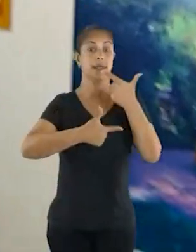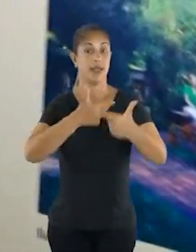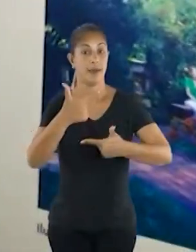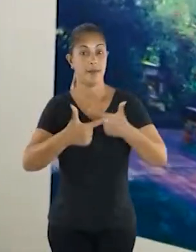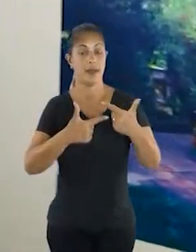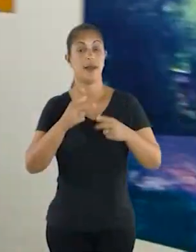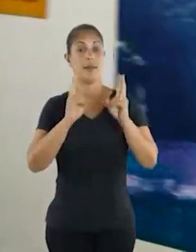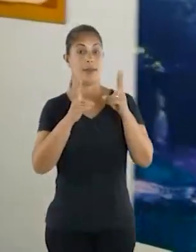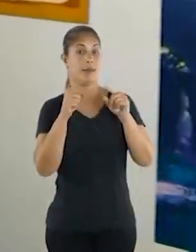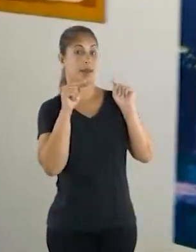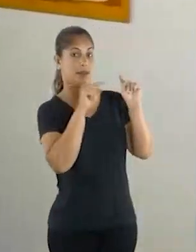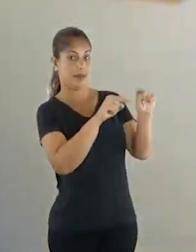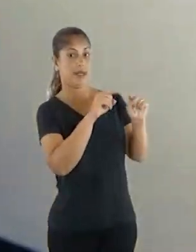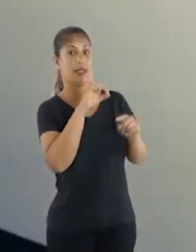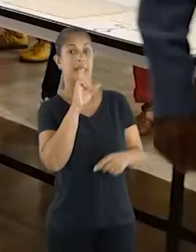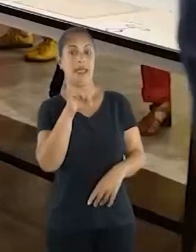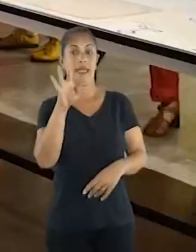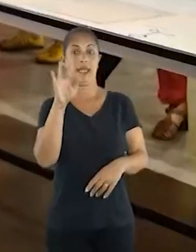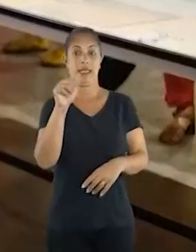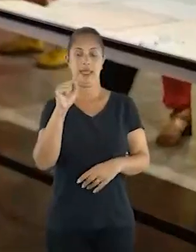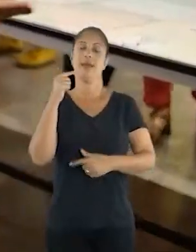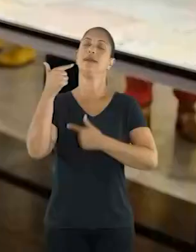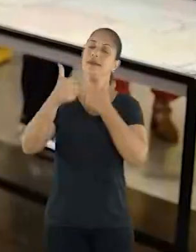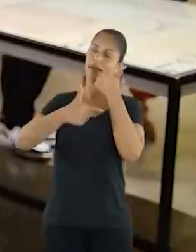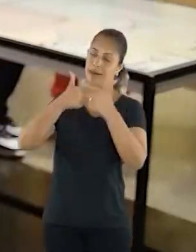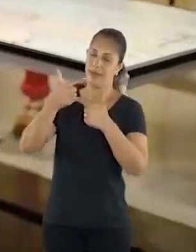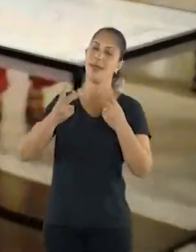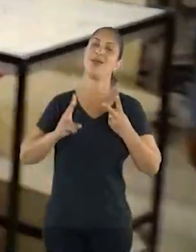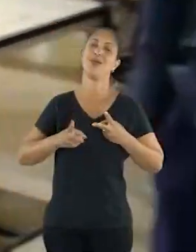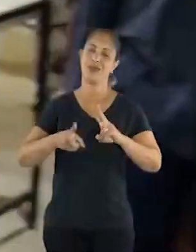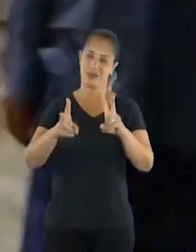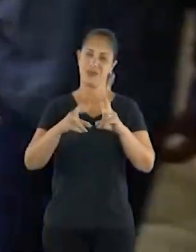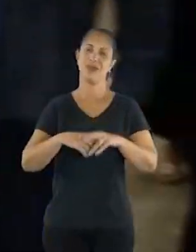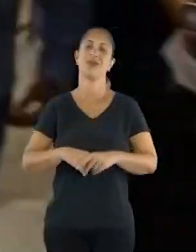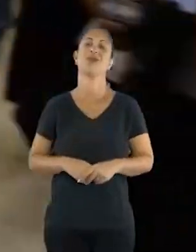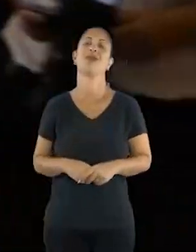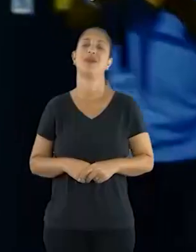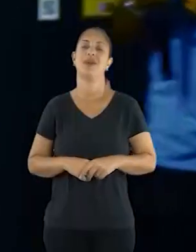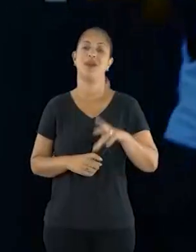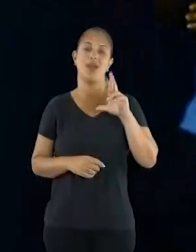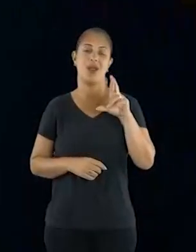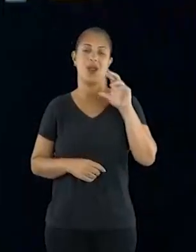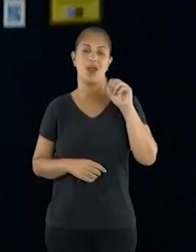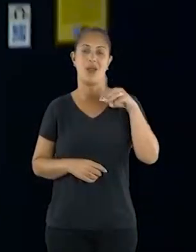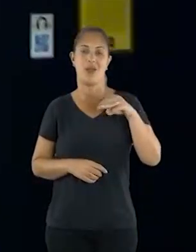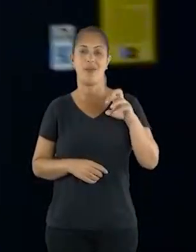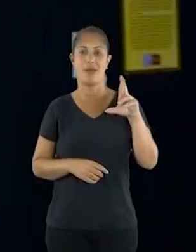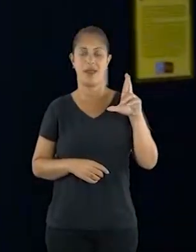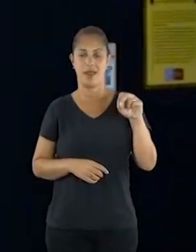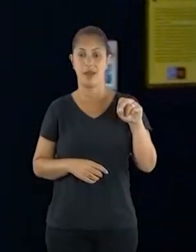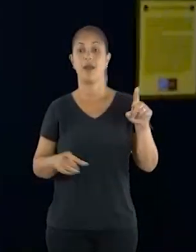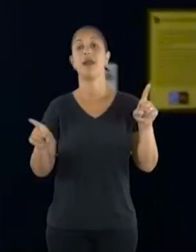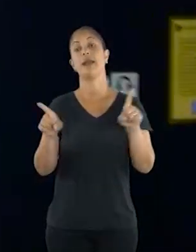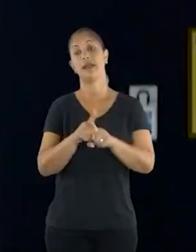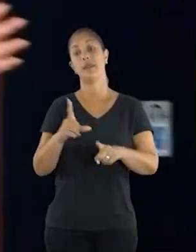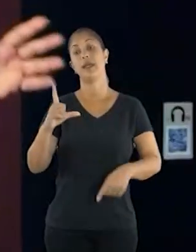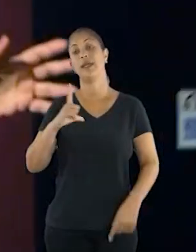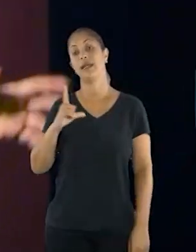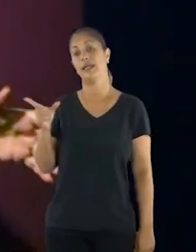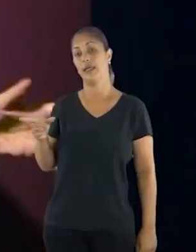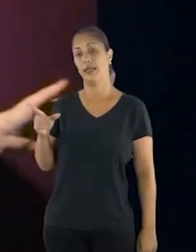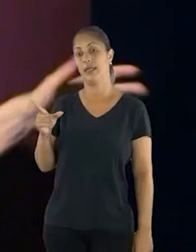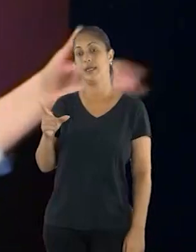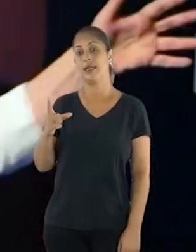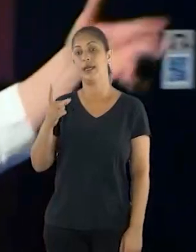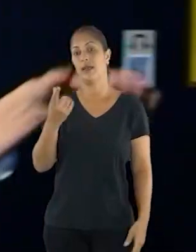do próprio Dantas, que continua trabalhando, do Romero, e aqui a gente tem a